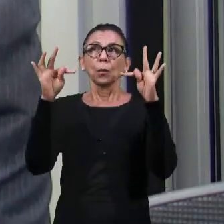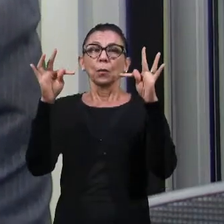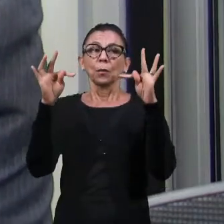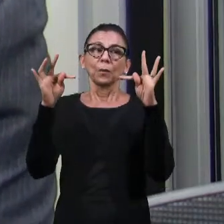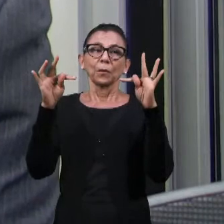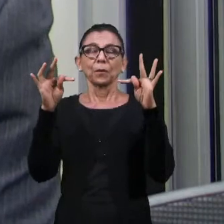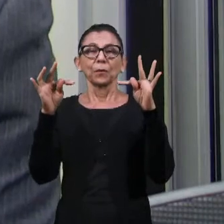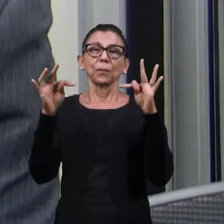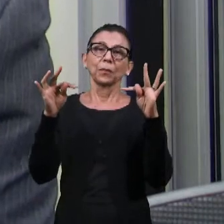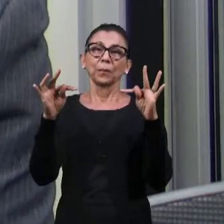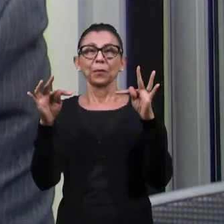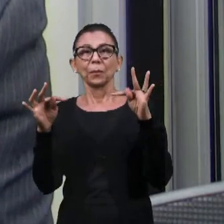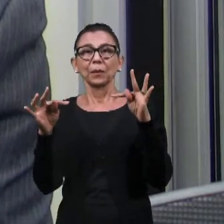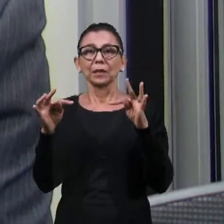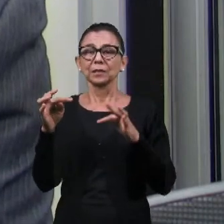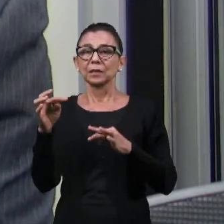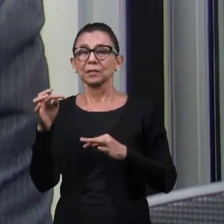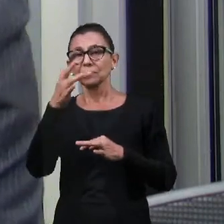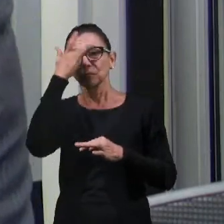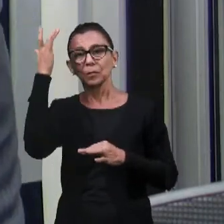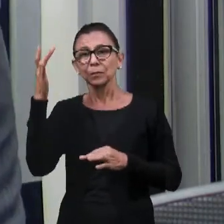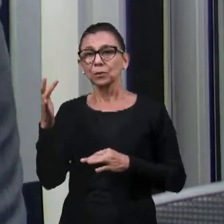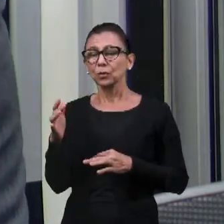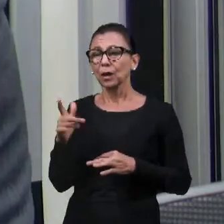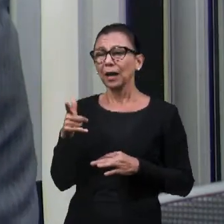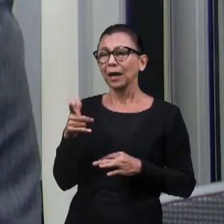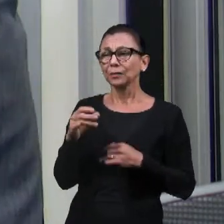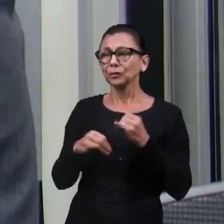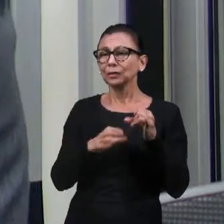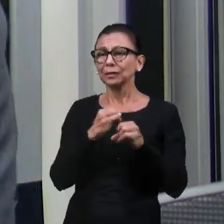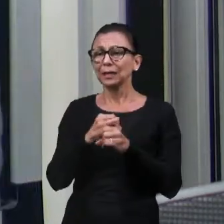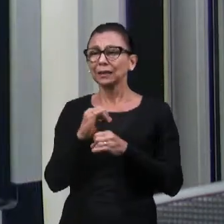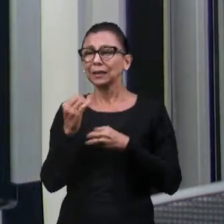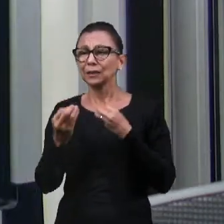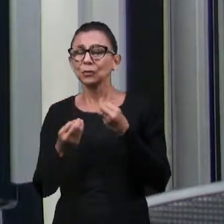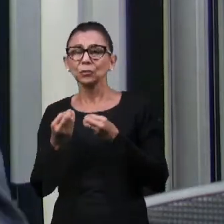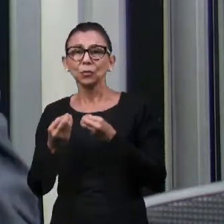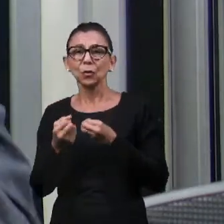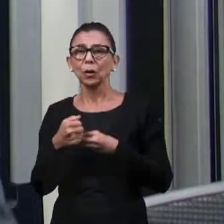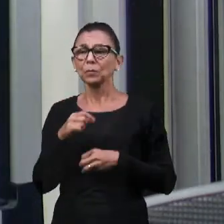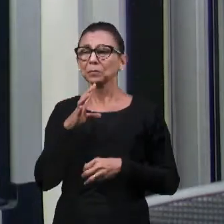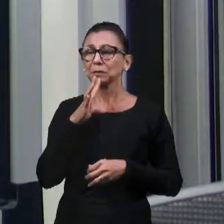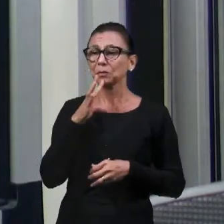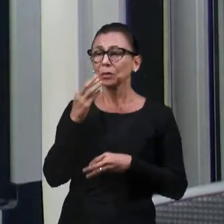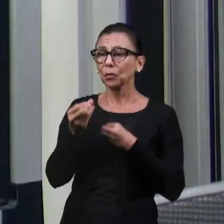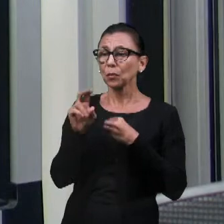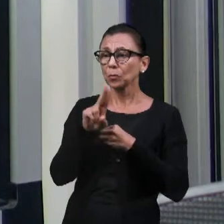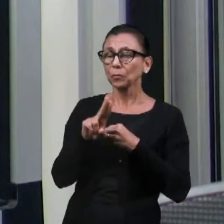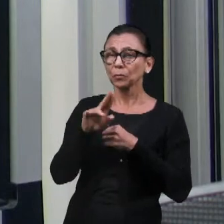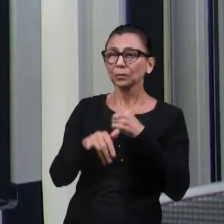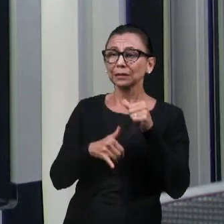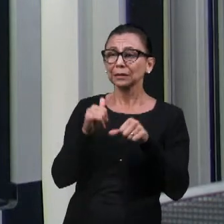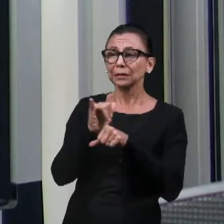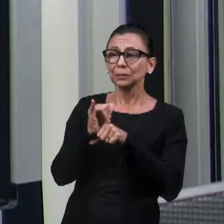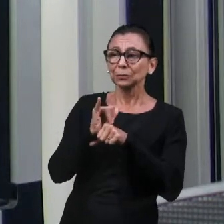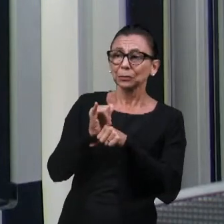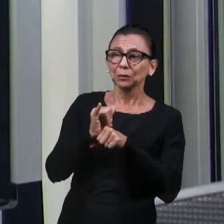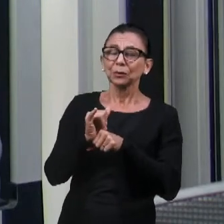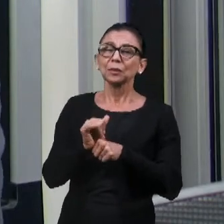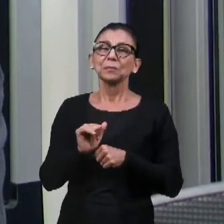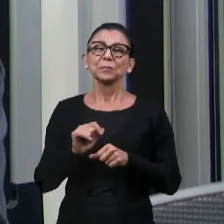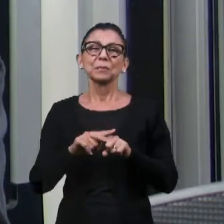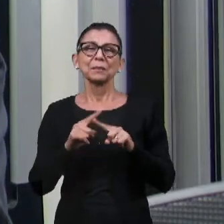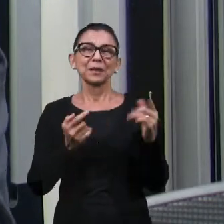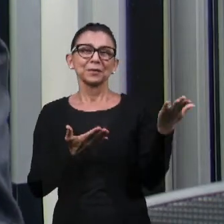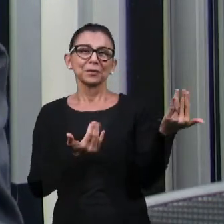outro sem condição às vezes de conhecer, né, o equipamento. Aí usamos os jovens para